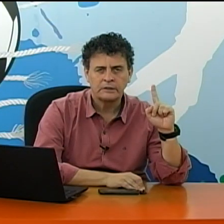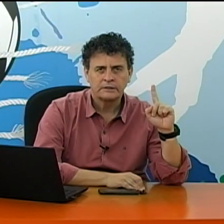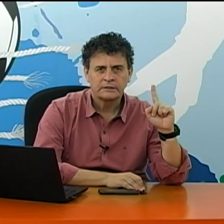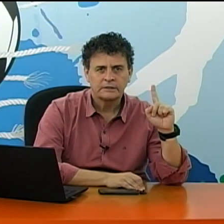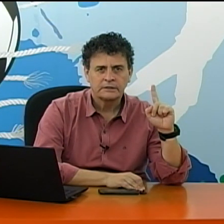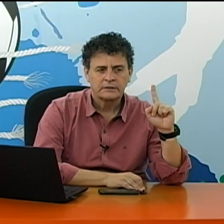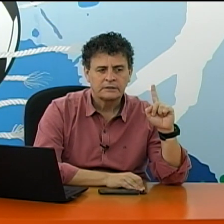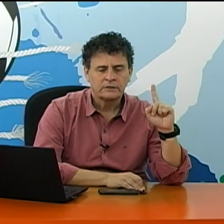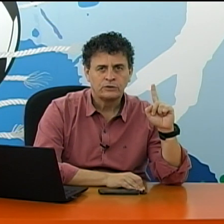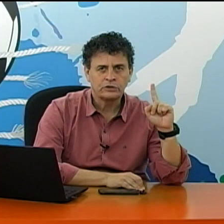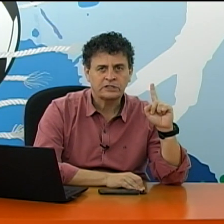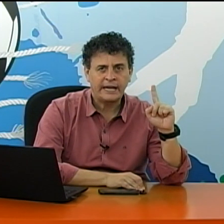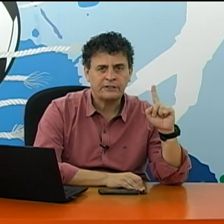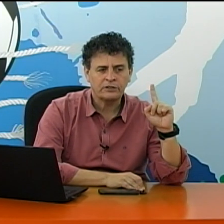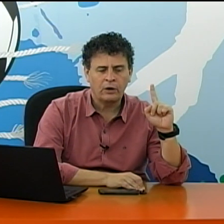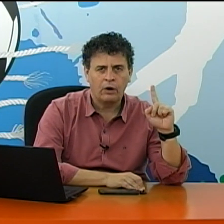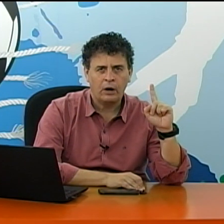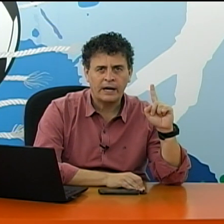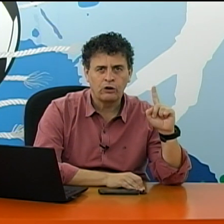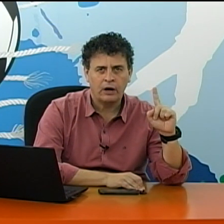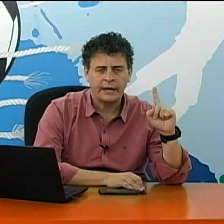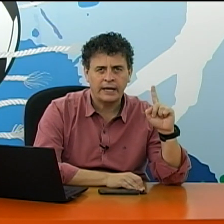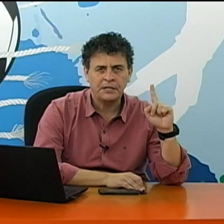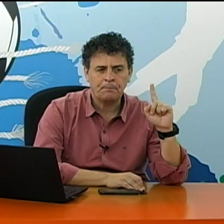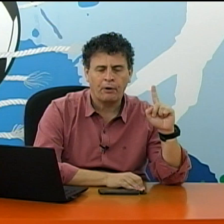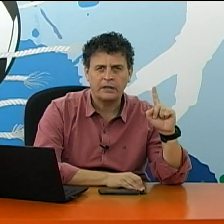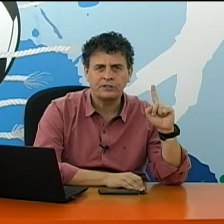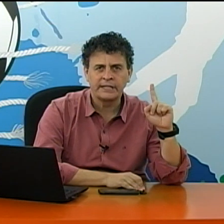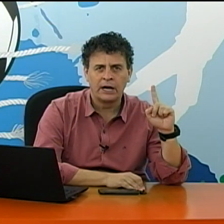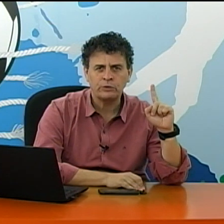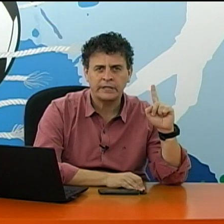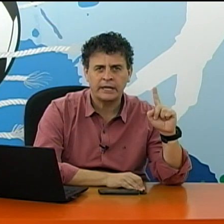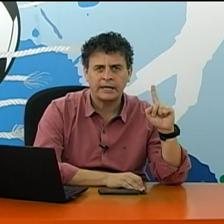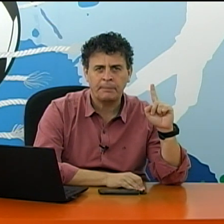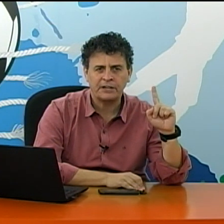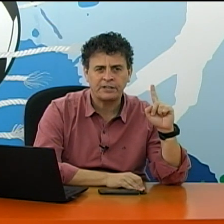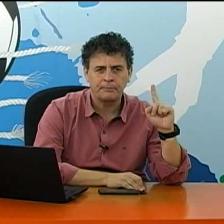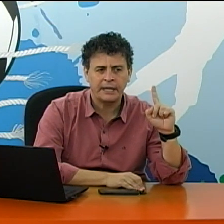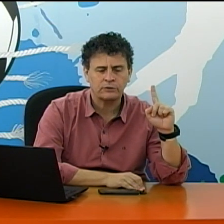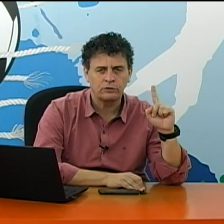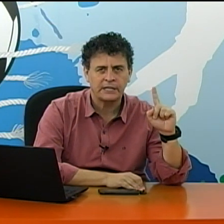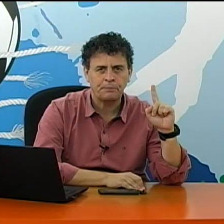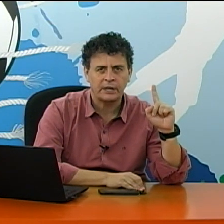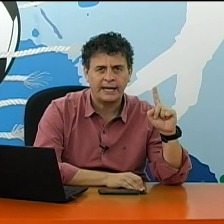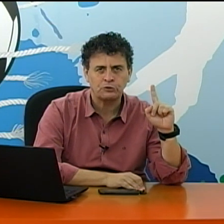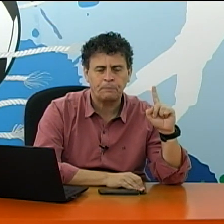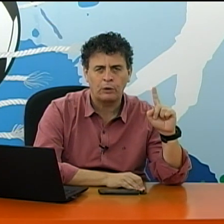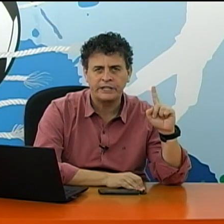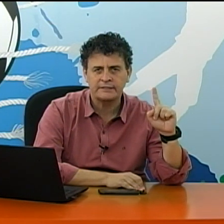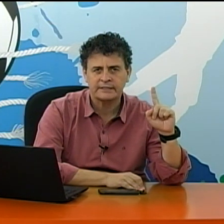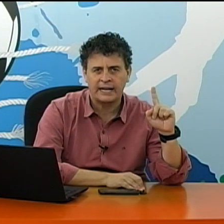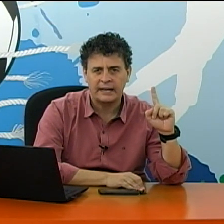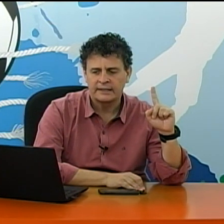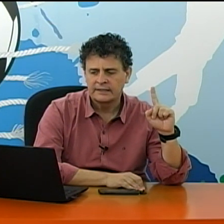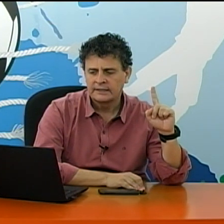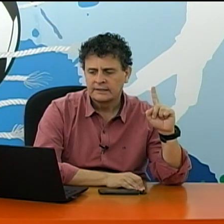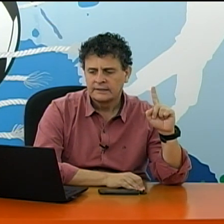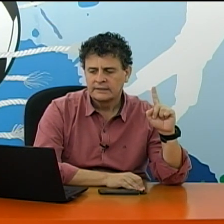Futebol no site da UOL agora e pode não ter rebaixamento no Campeonato